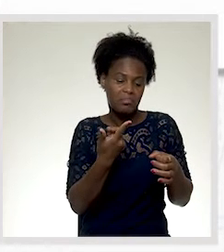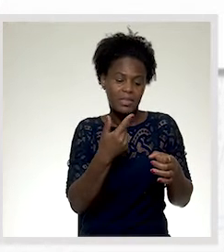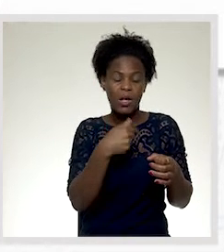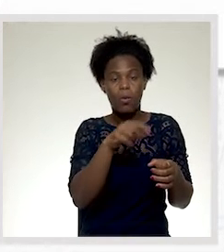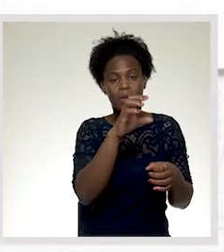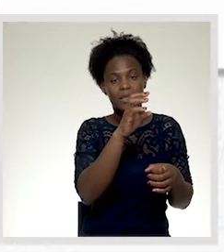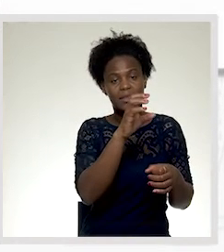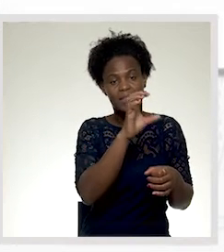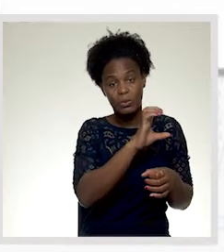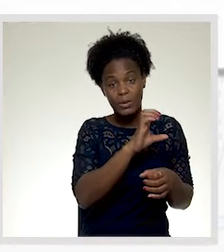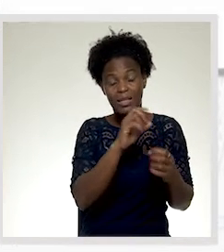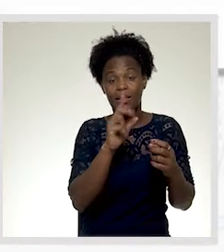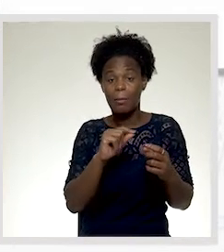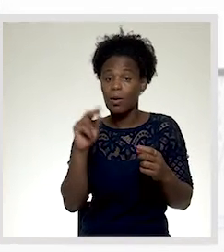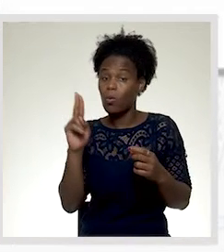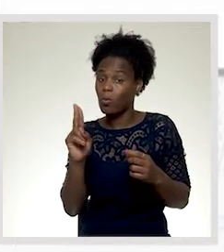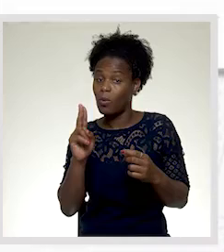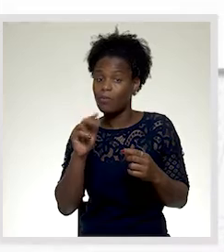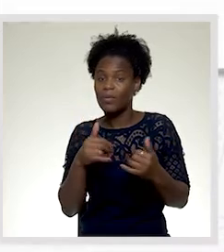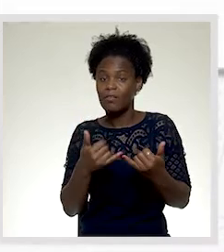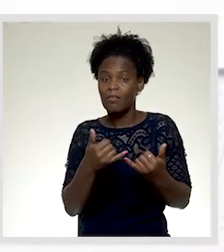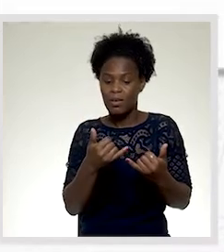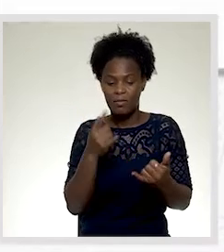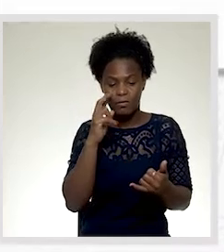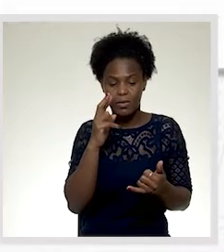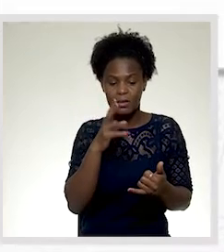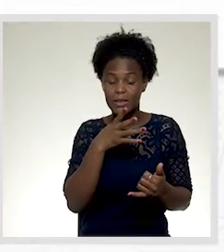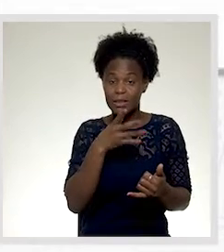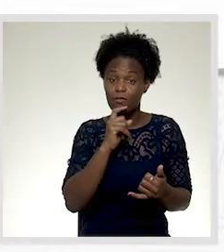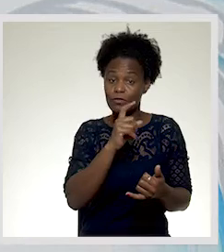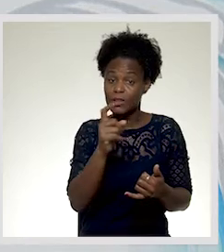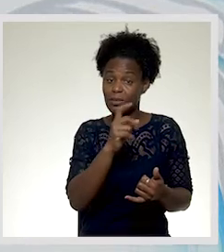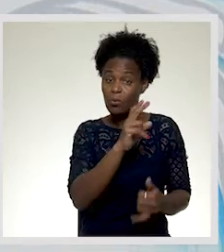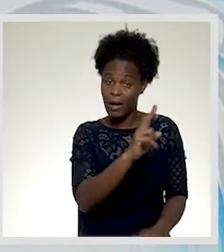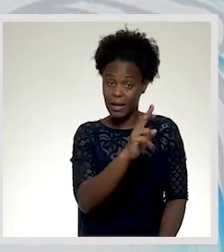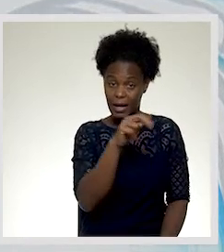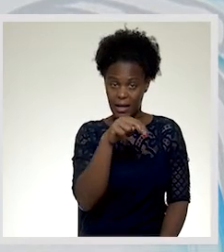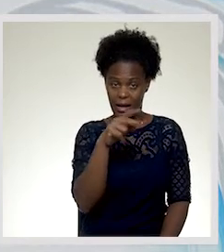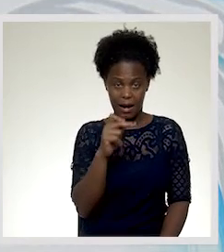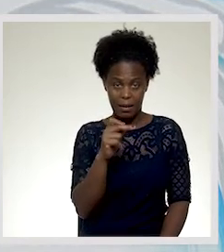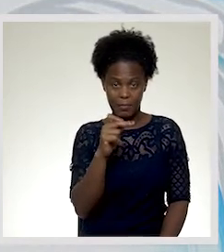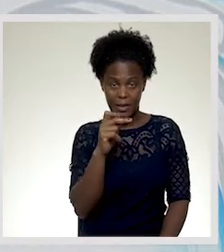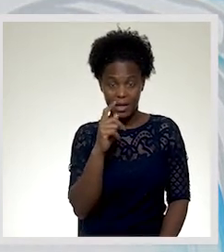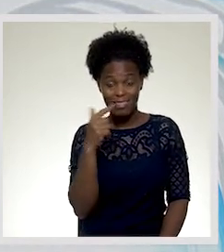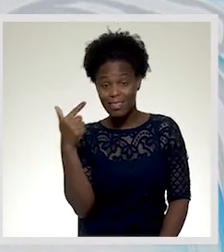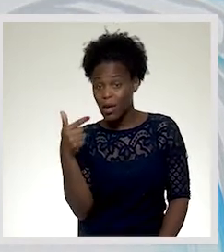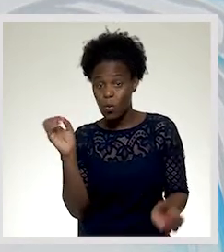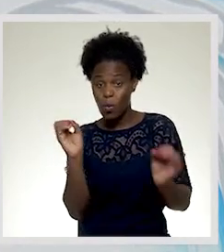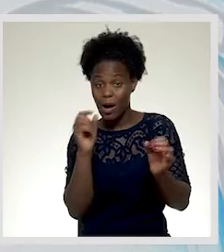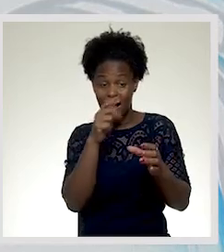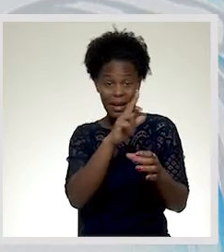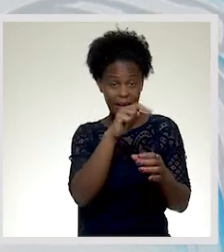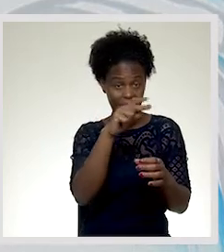pirimídicas, que são citosina e uracilo. É bom repisar aqui de que no RNA ela não